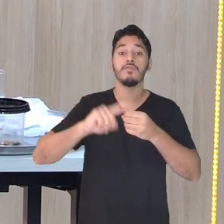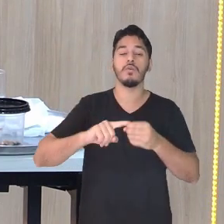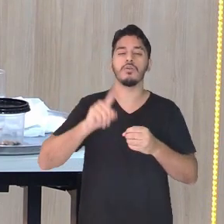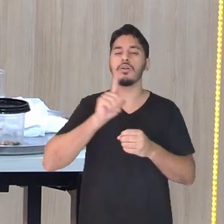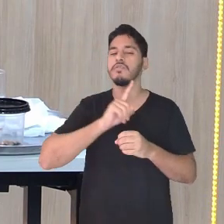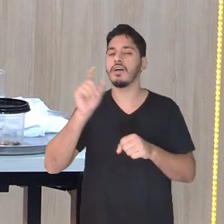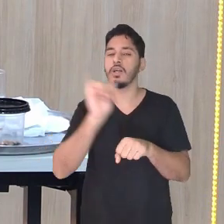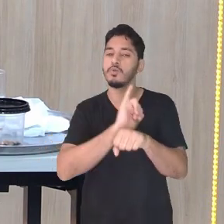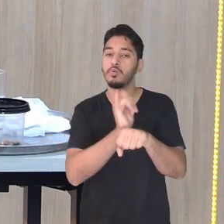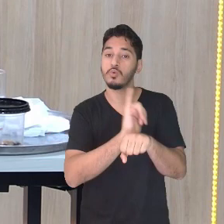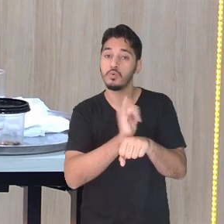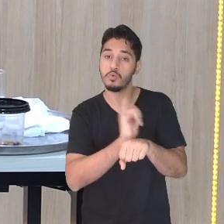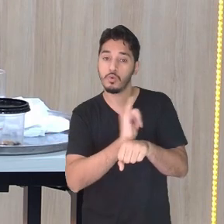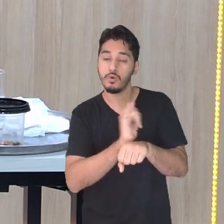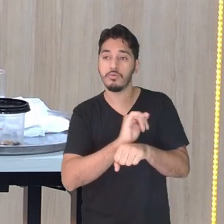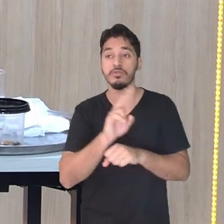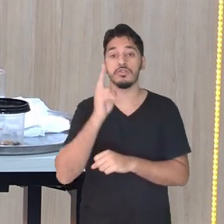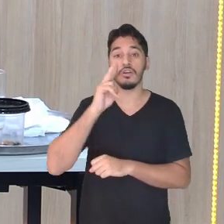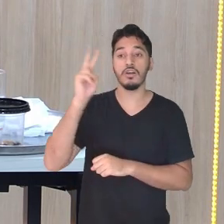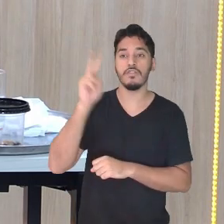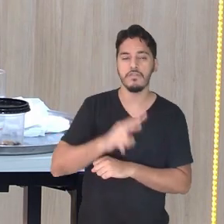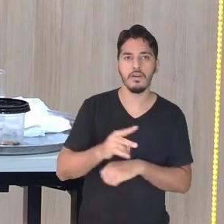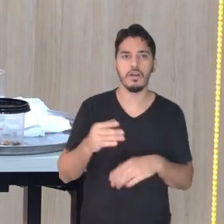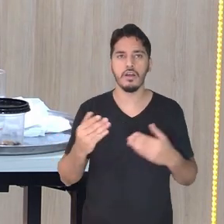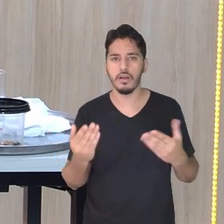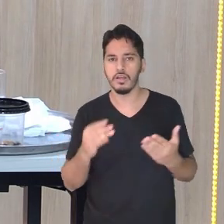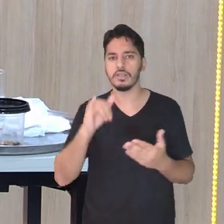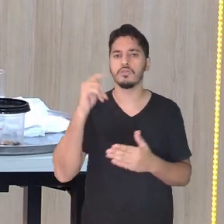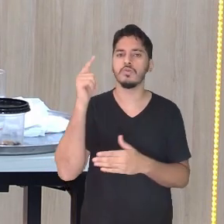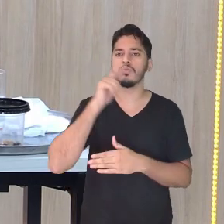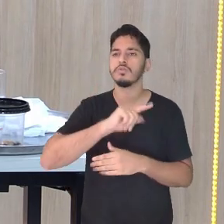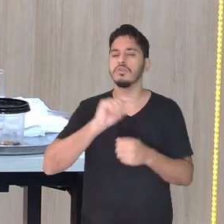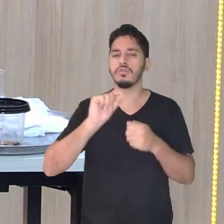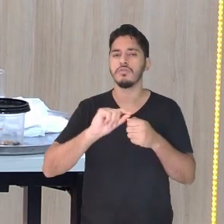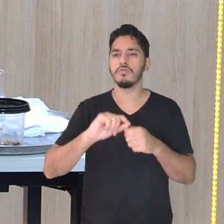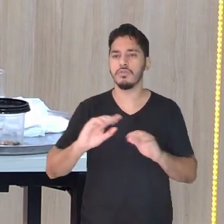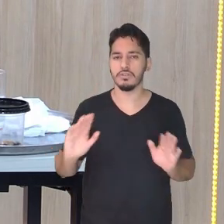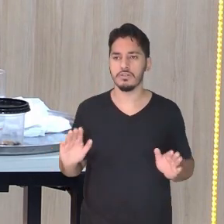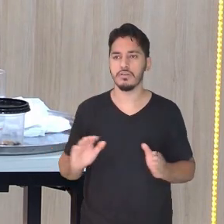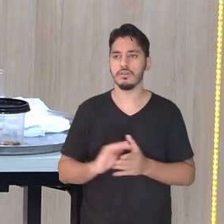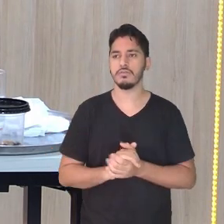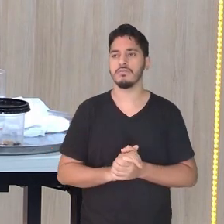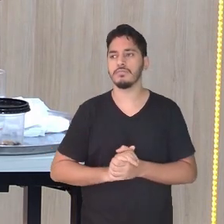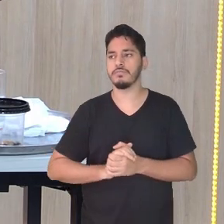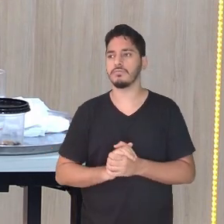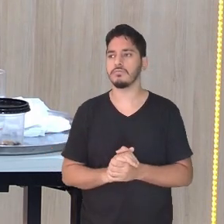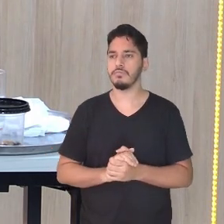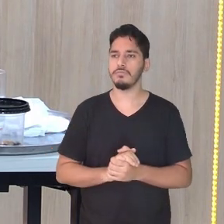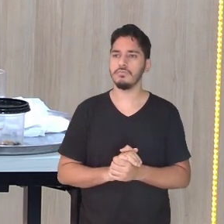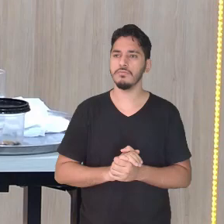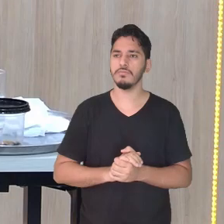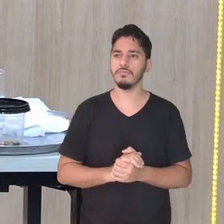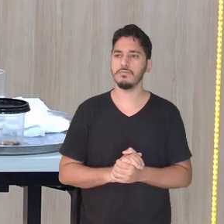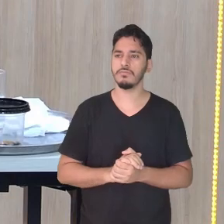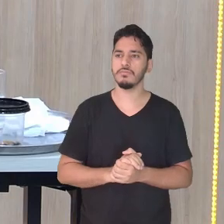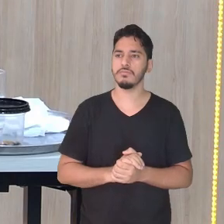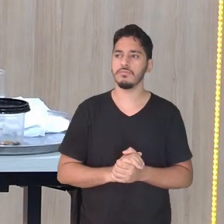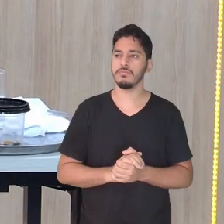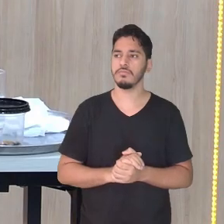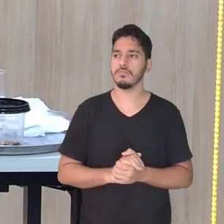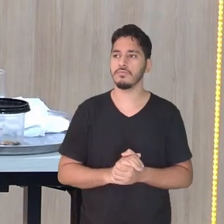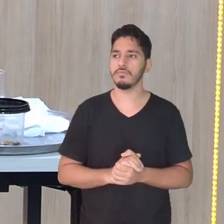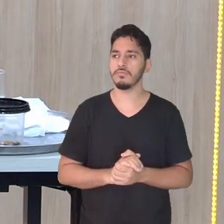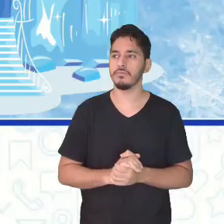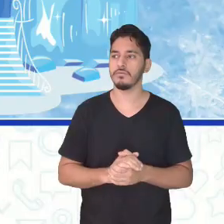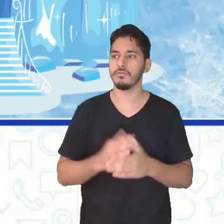no YouTube, rever e ver realmente se você conseguiu fazer essa atividade. Vamos continuar. E